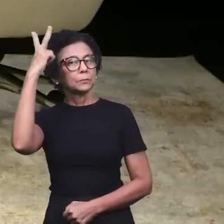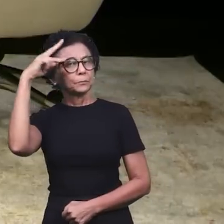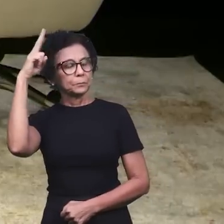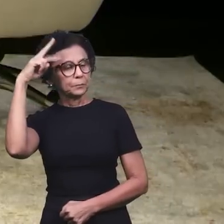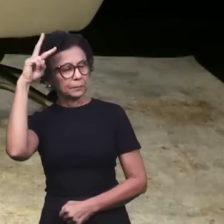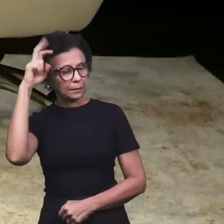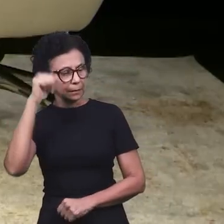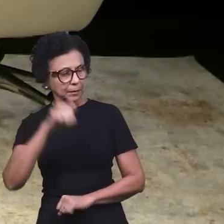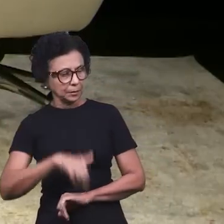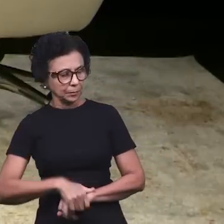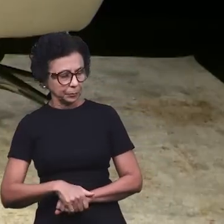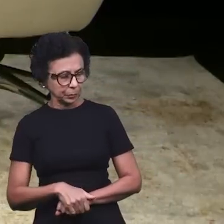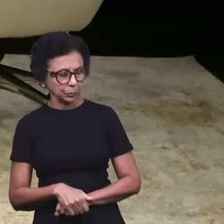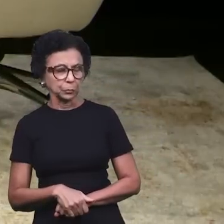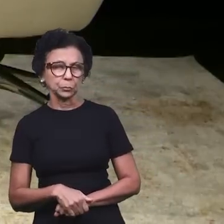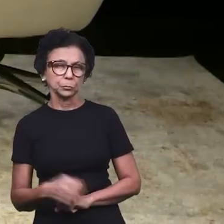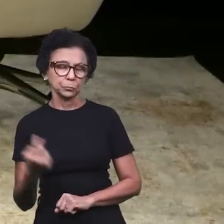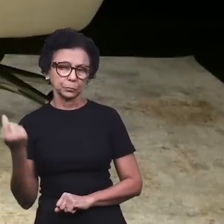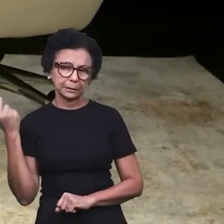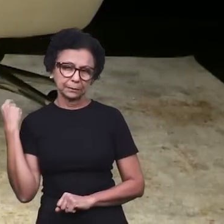viu, Ronildo e